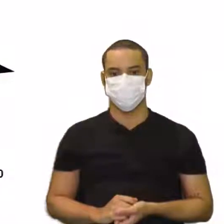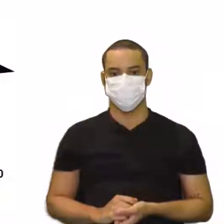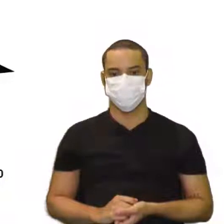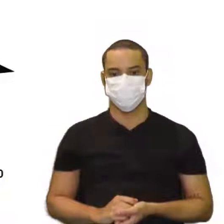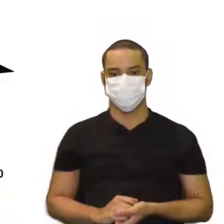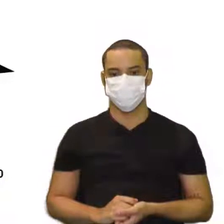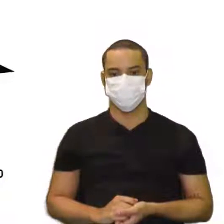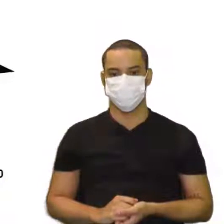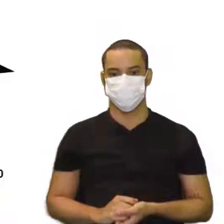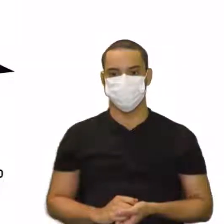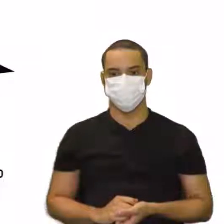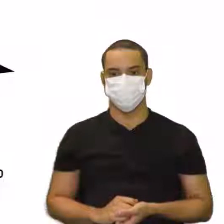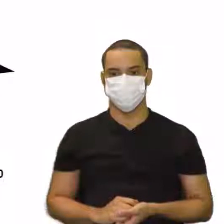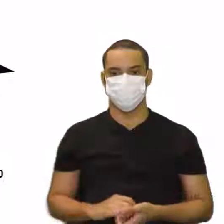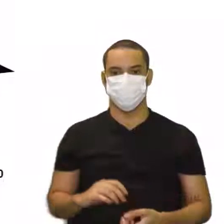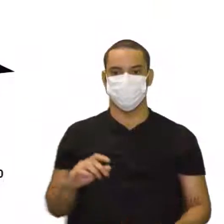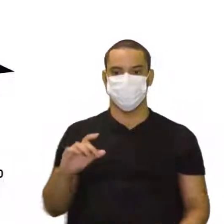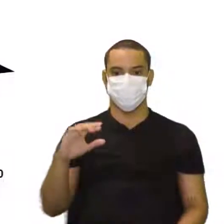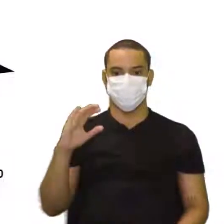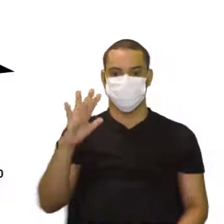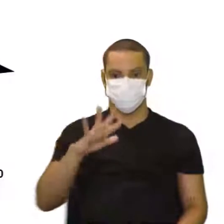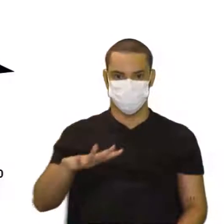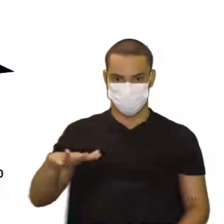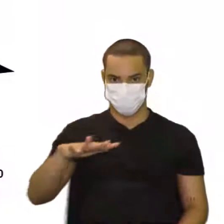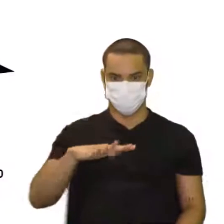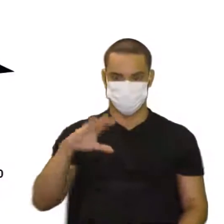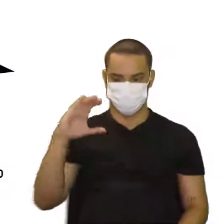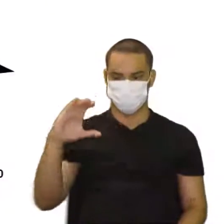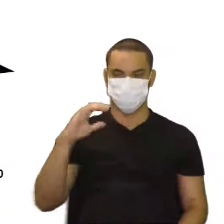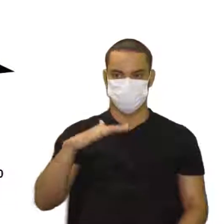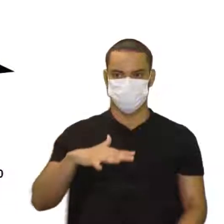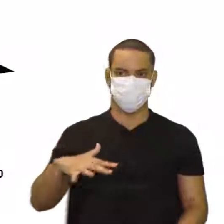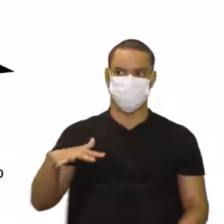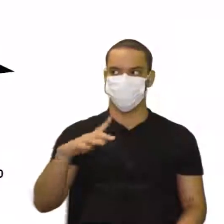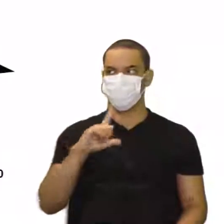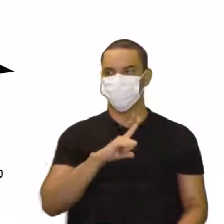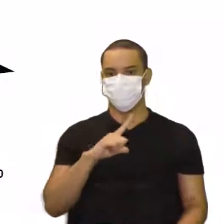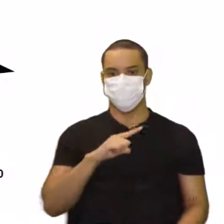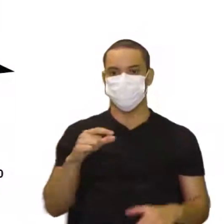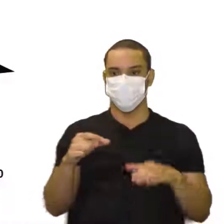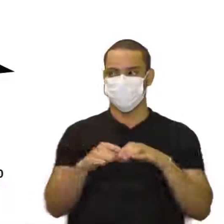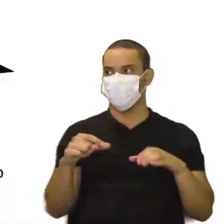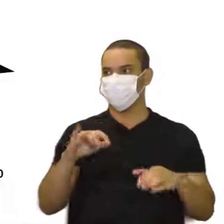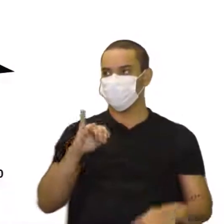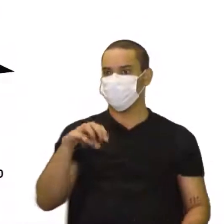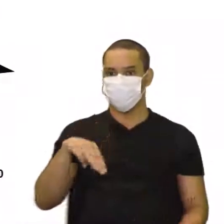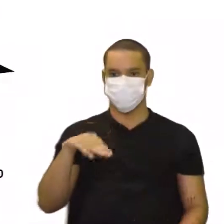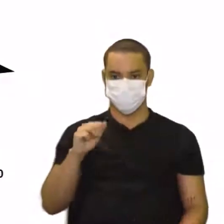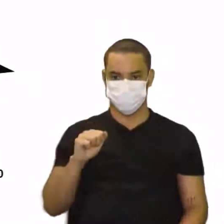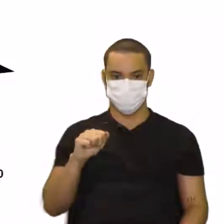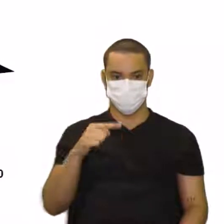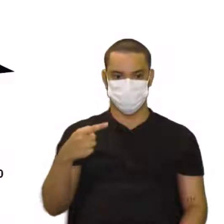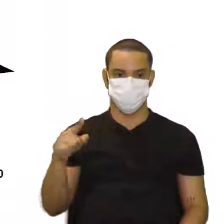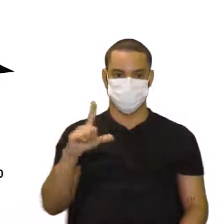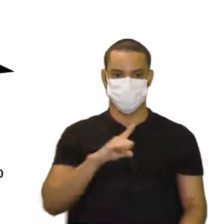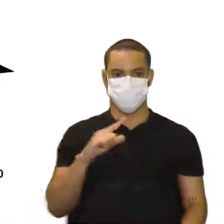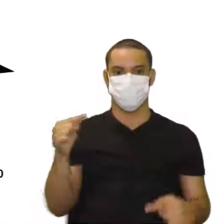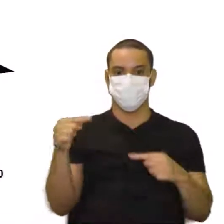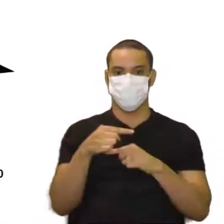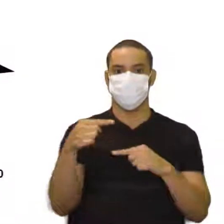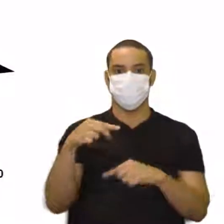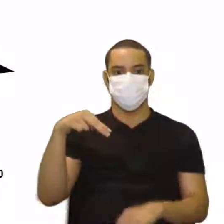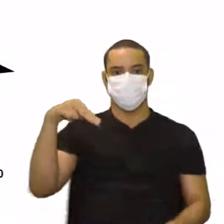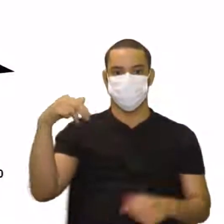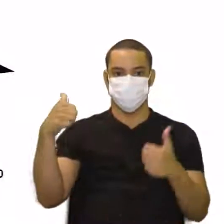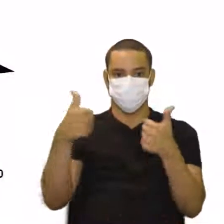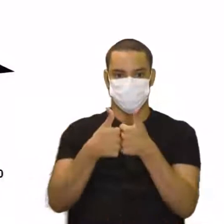Tá aqui a nossa área. E aqui o nosso ímã. Vocês podem ver que eu tenho um ímã, ó, com a polaridade norte perto aqui